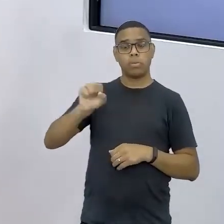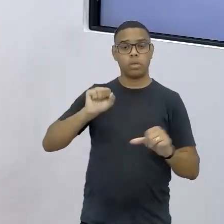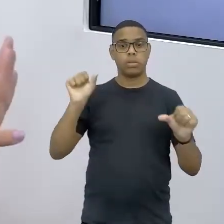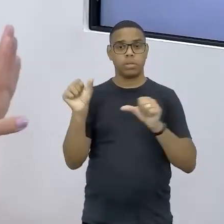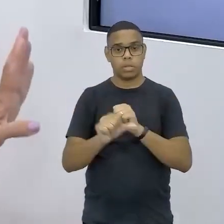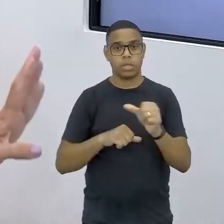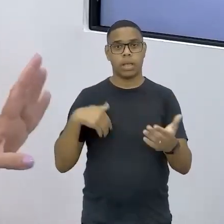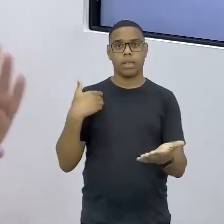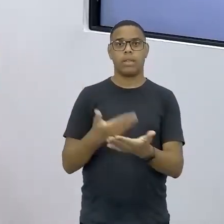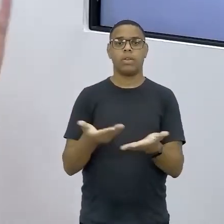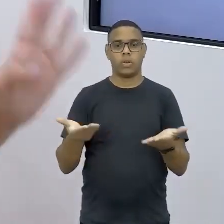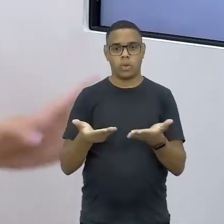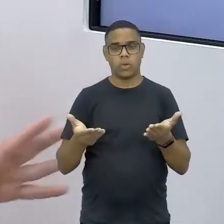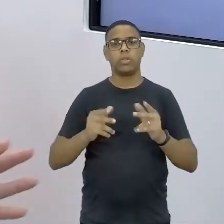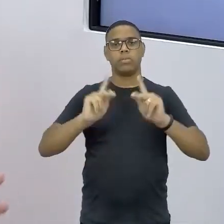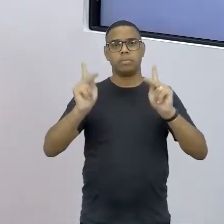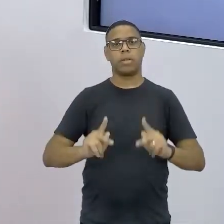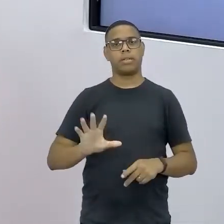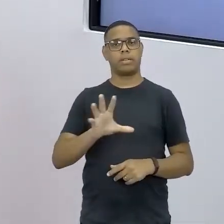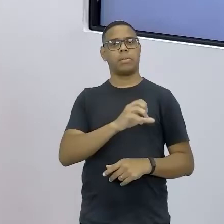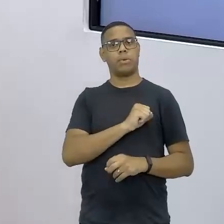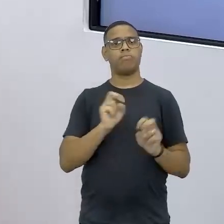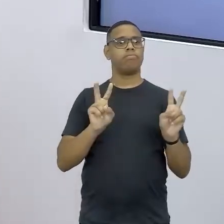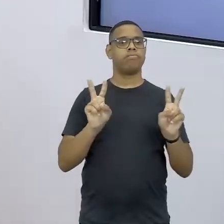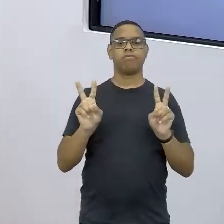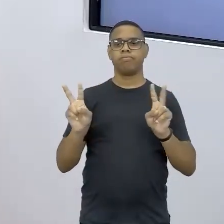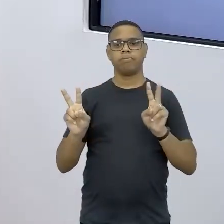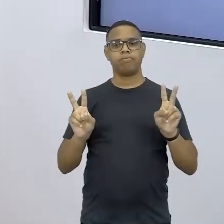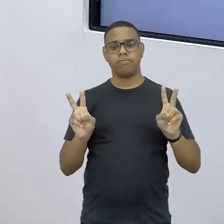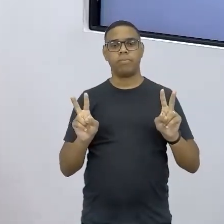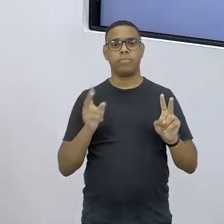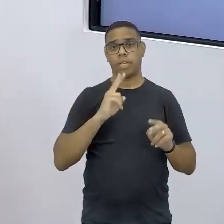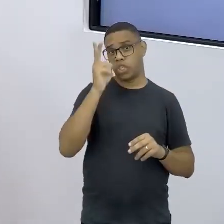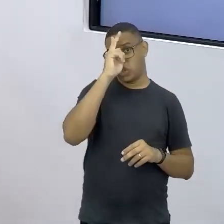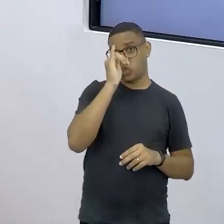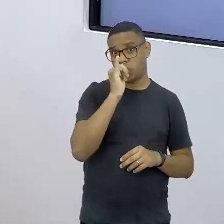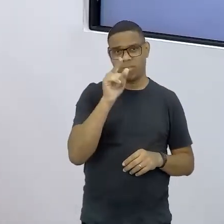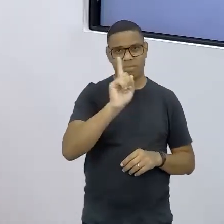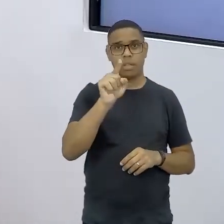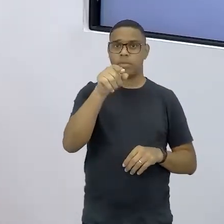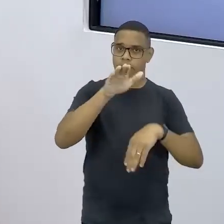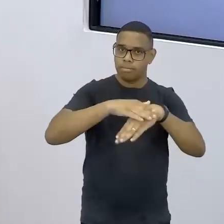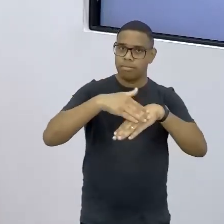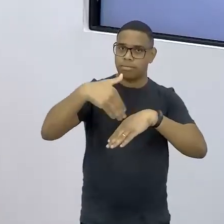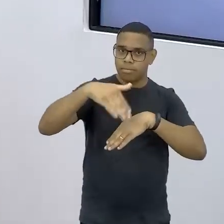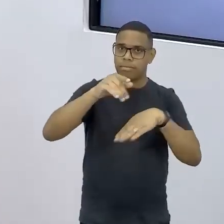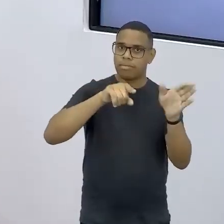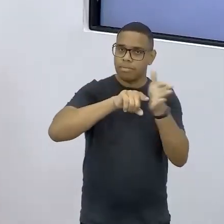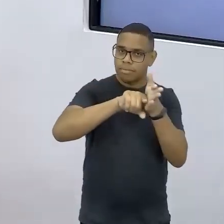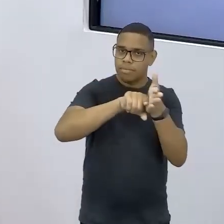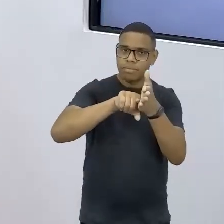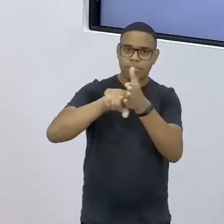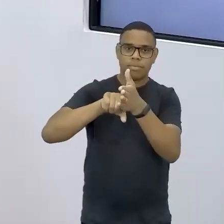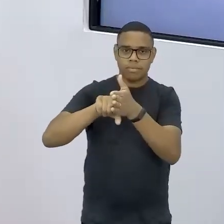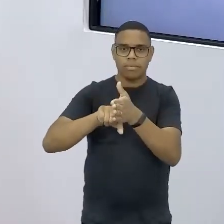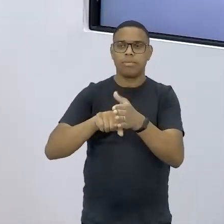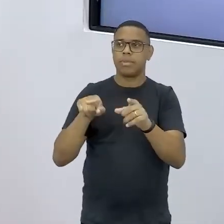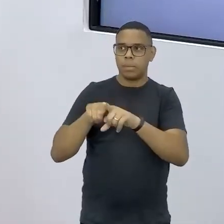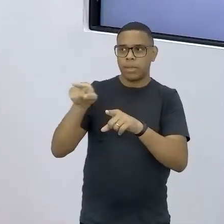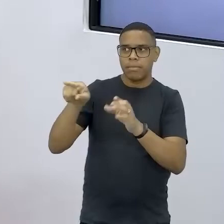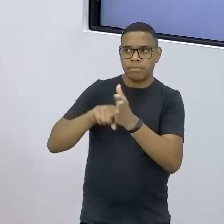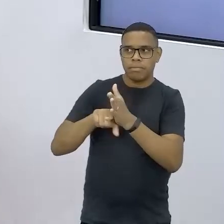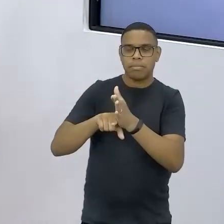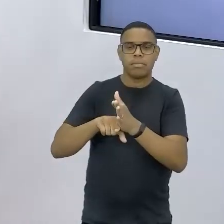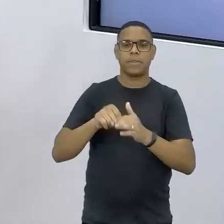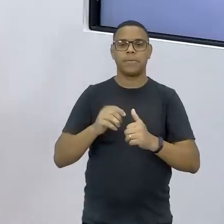e ficou até hoje, né? O símbolo do paz e amor. Mas assim, não vou contar a história porque eu quero que vocês pesquisem a história. Você também, professor, pesquisa a história.